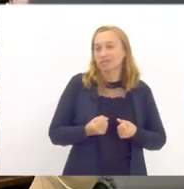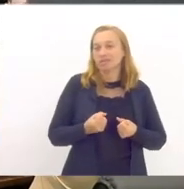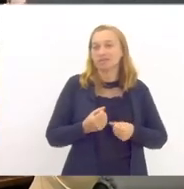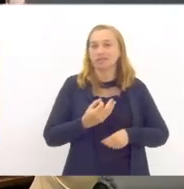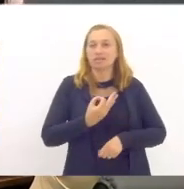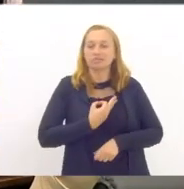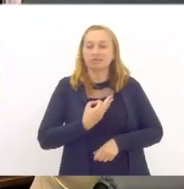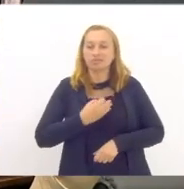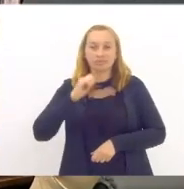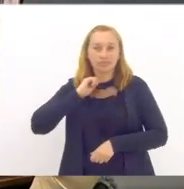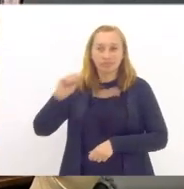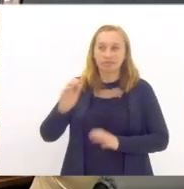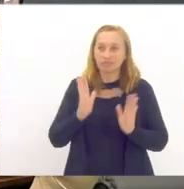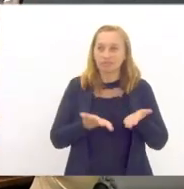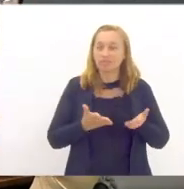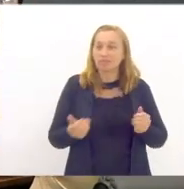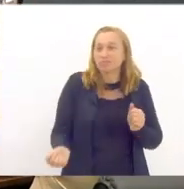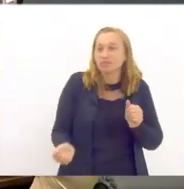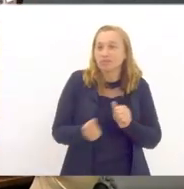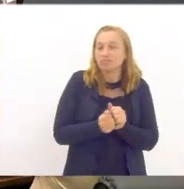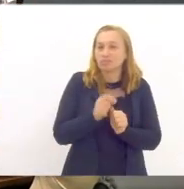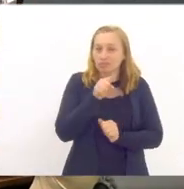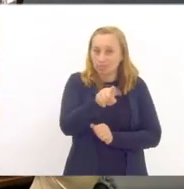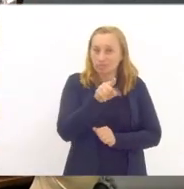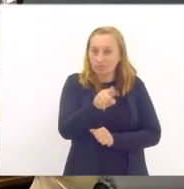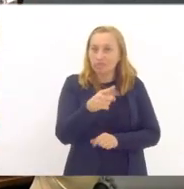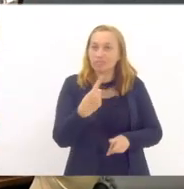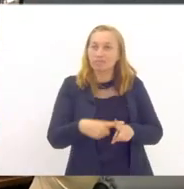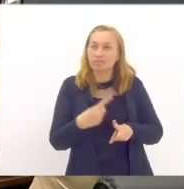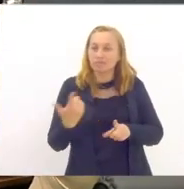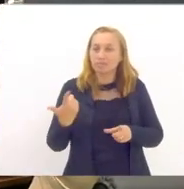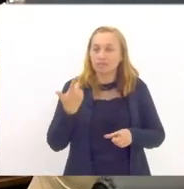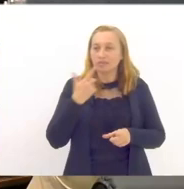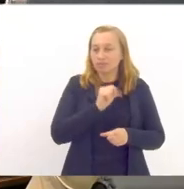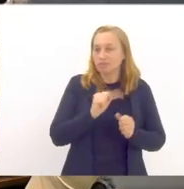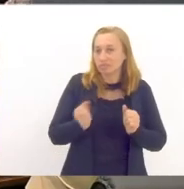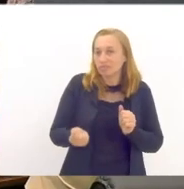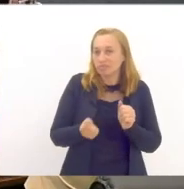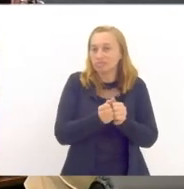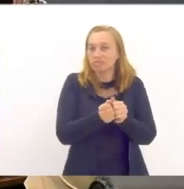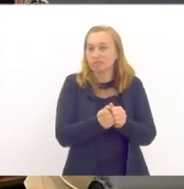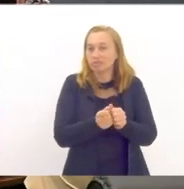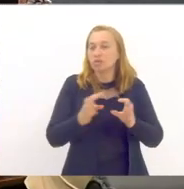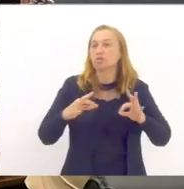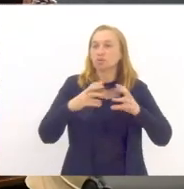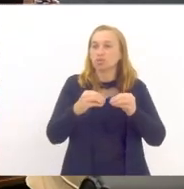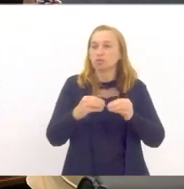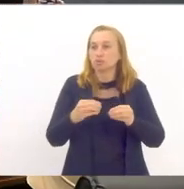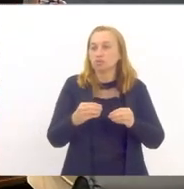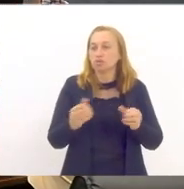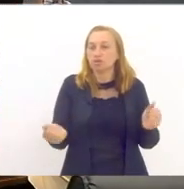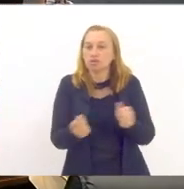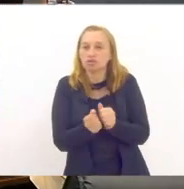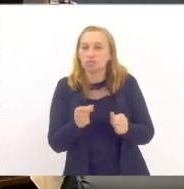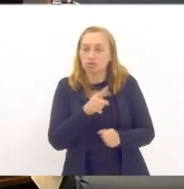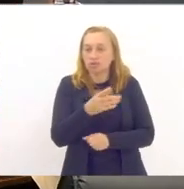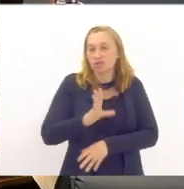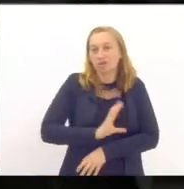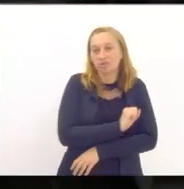porque eu estou com você junto, porque essa é uma conquista nossa. Tudo que a gente conquista é nosso. Te